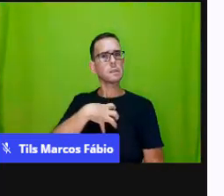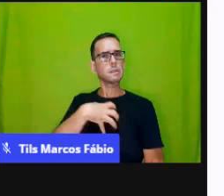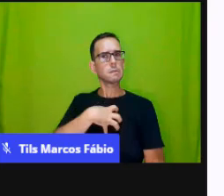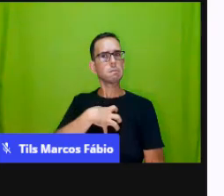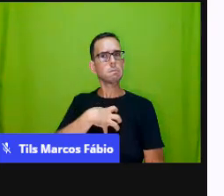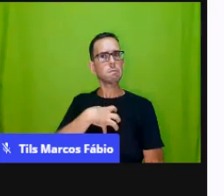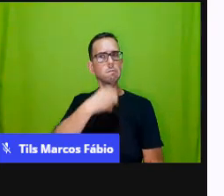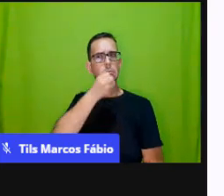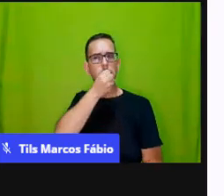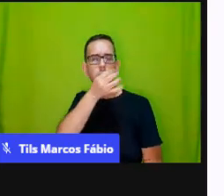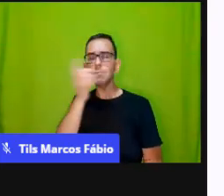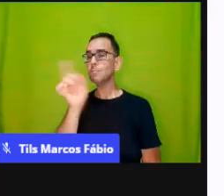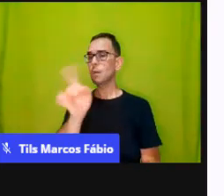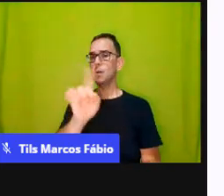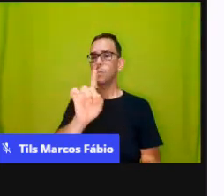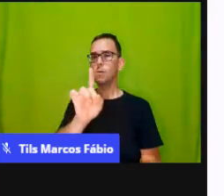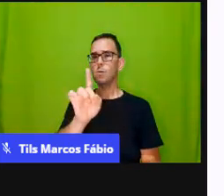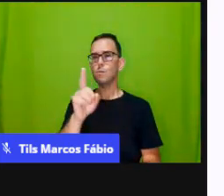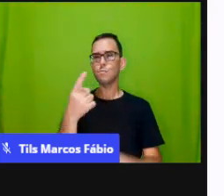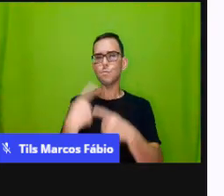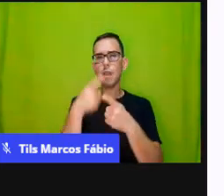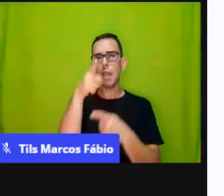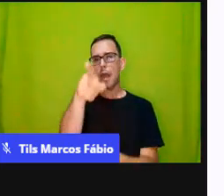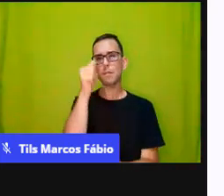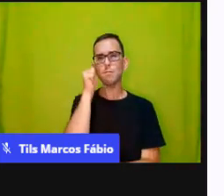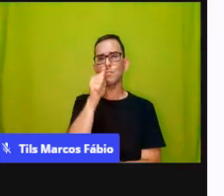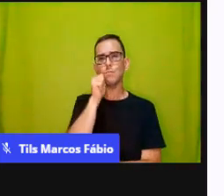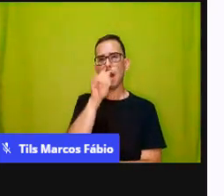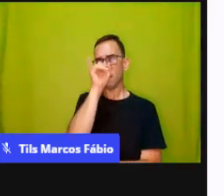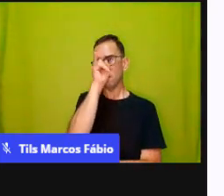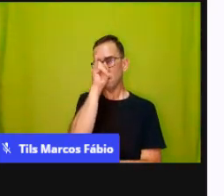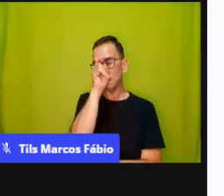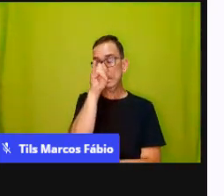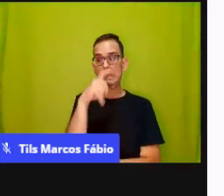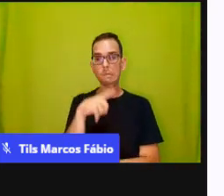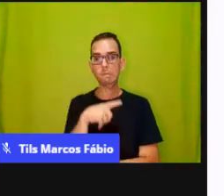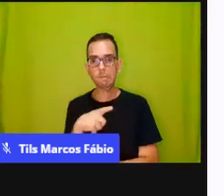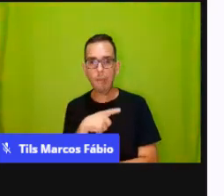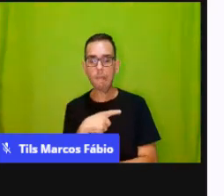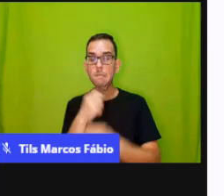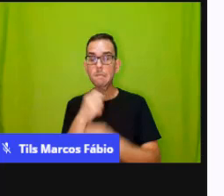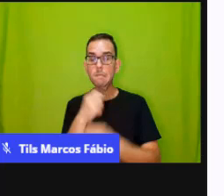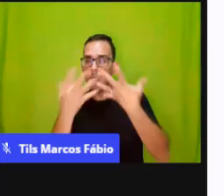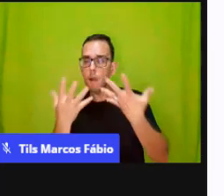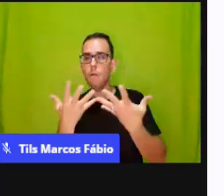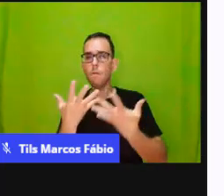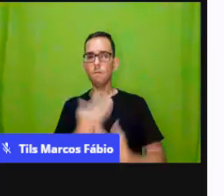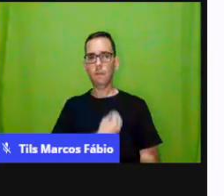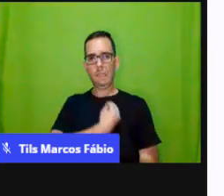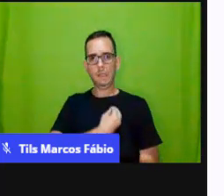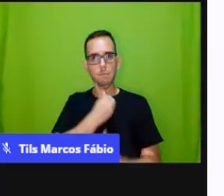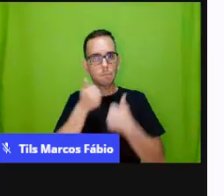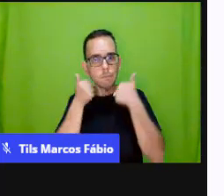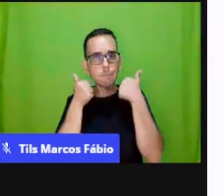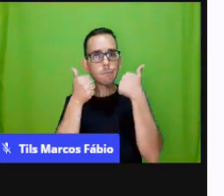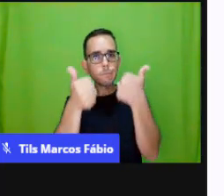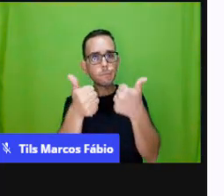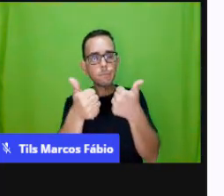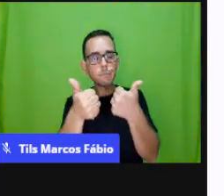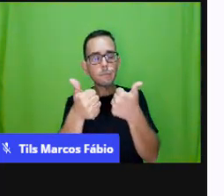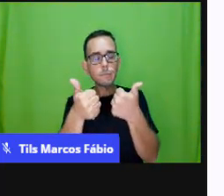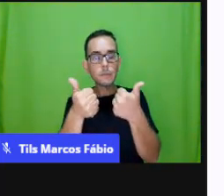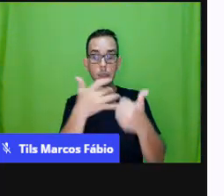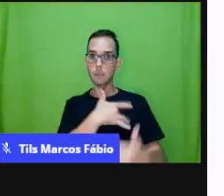bons, porque essa fêmea, ela embora tenha uma boa qualidade de vida, né, do ponto de vista de